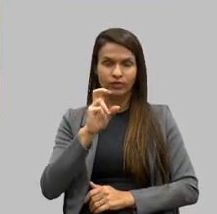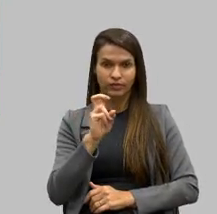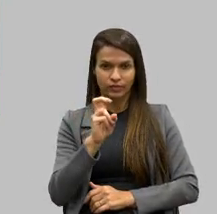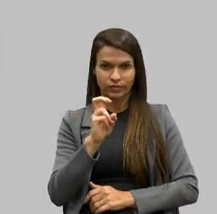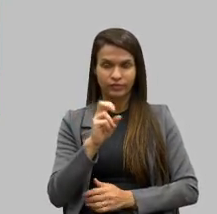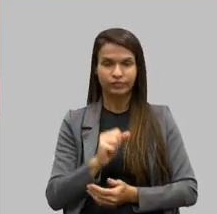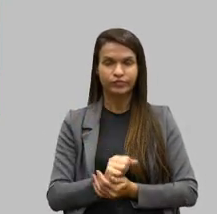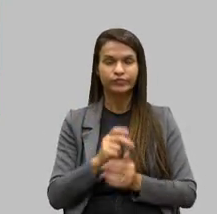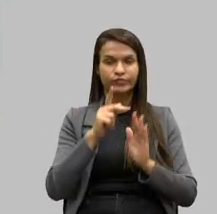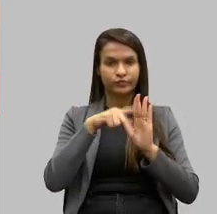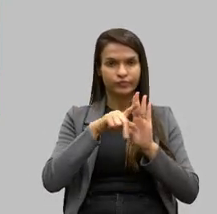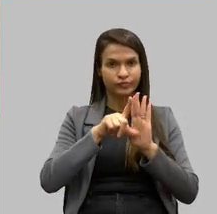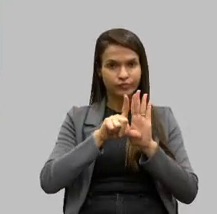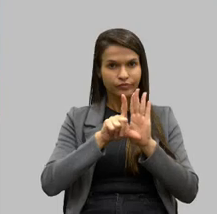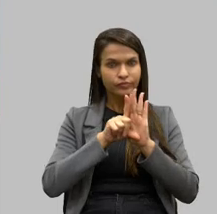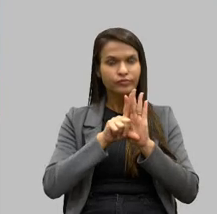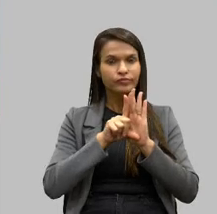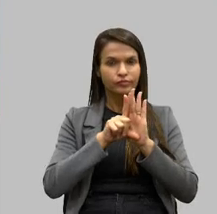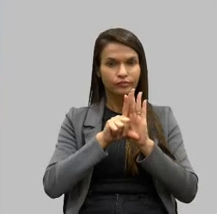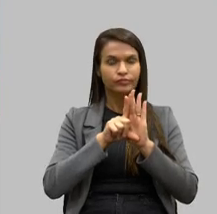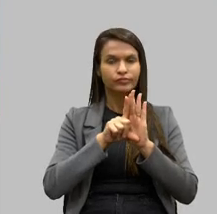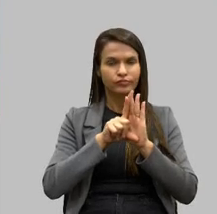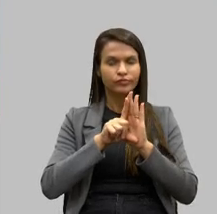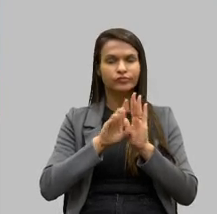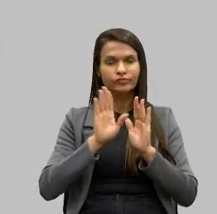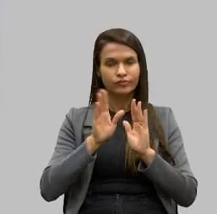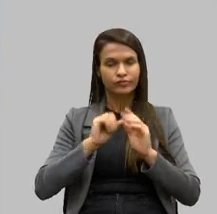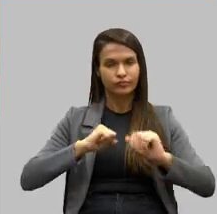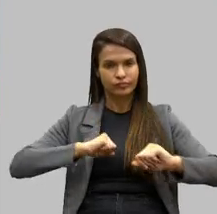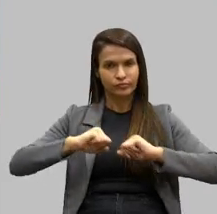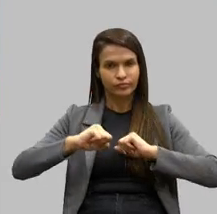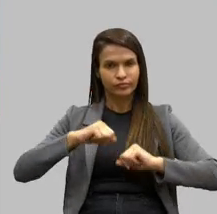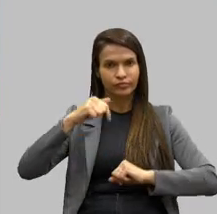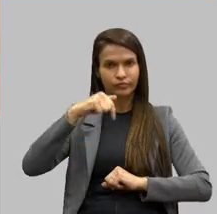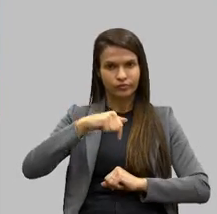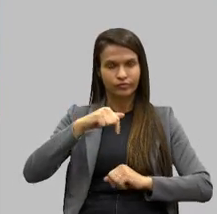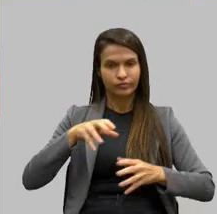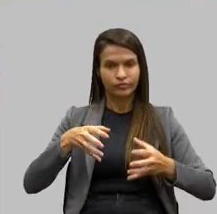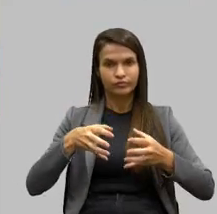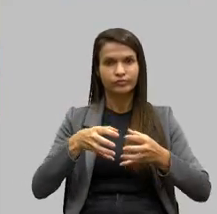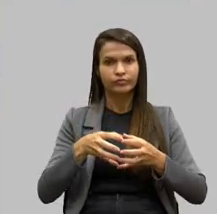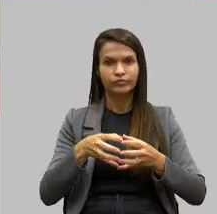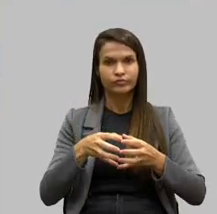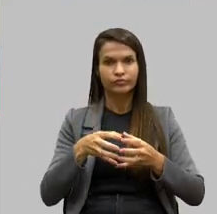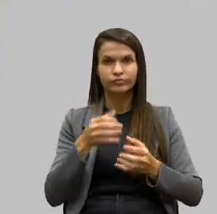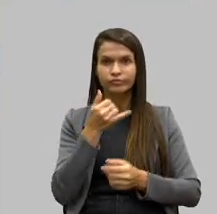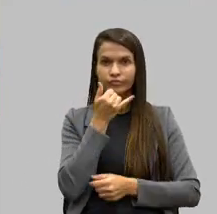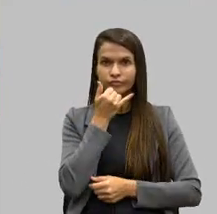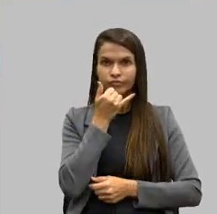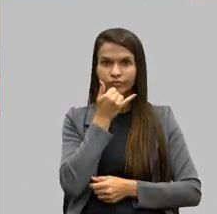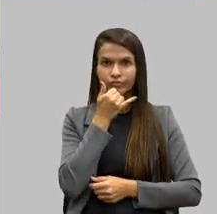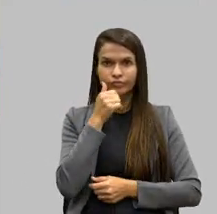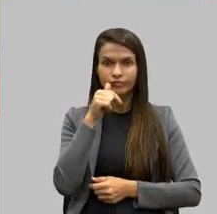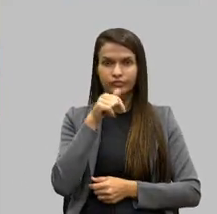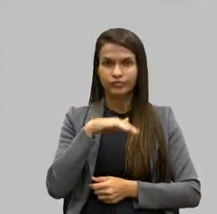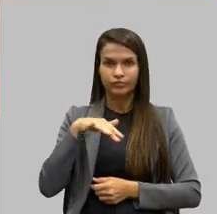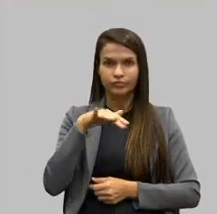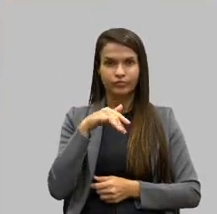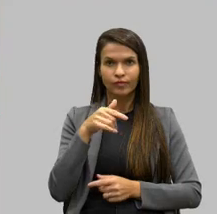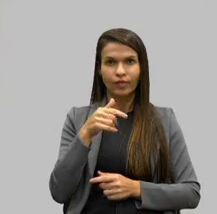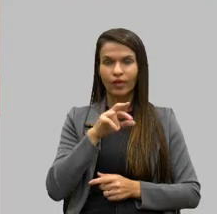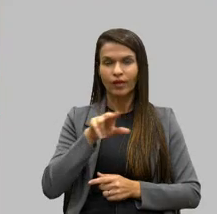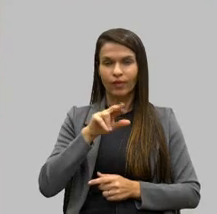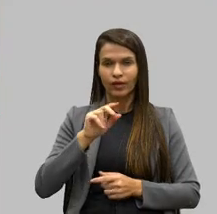O projeto de lei foi objeto de debate aqui nessa comissão, não, desculpa, foi nesse ambiente, mas não foi nessa